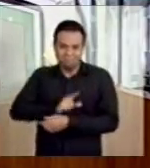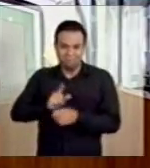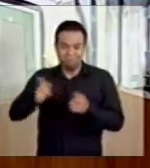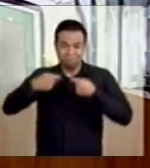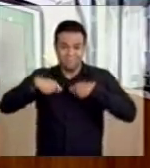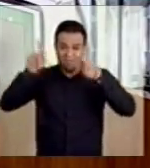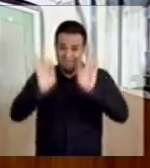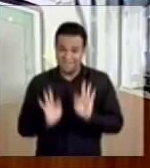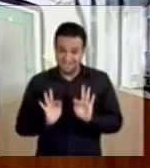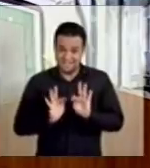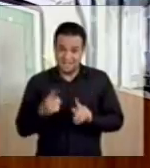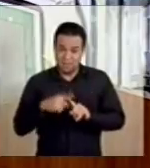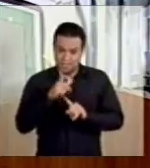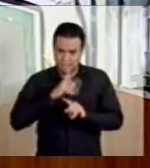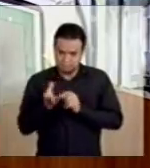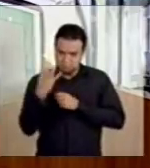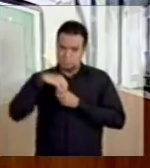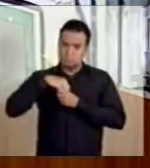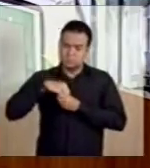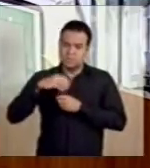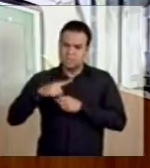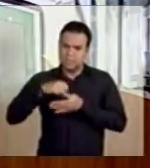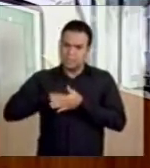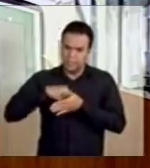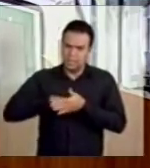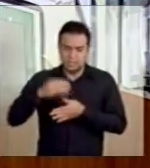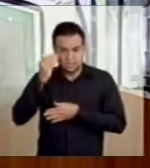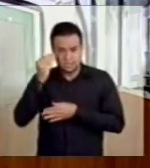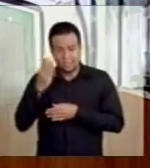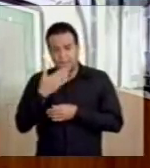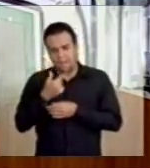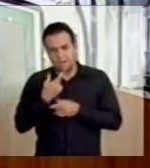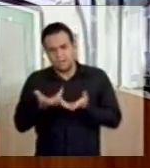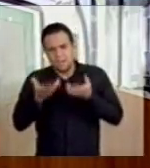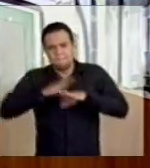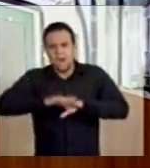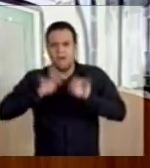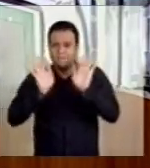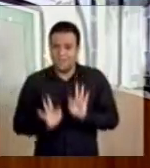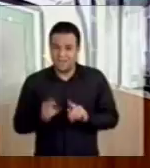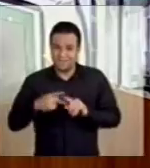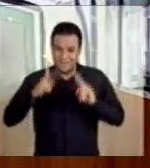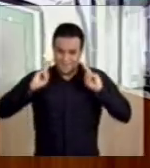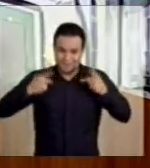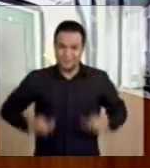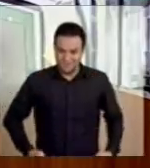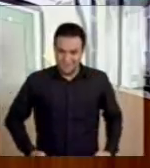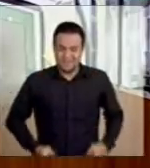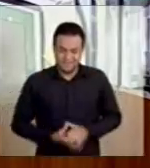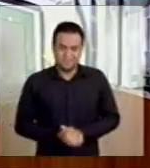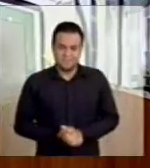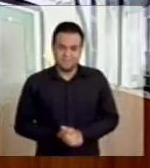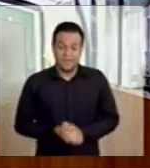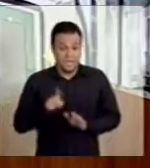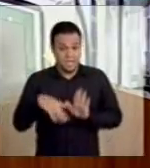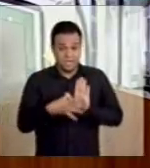por implicitude do núcleo de que se irradia o valor fundante da pessoa humana. Vale destacar